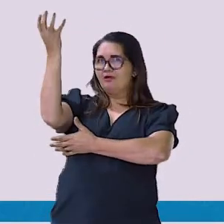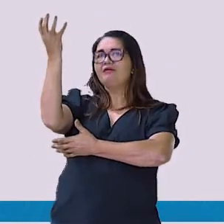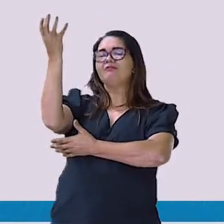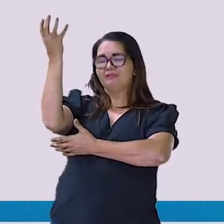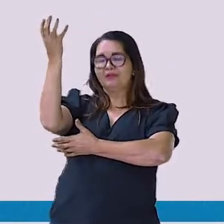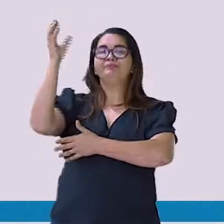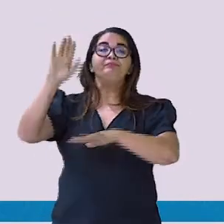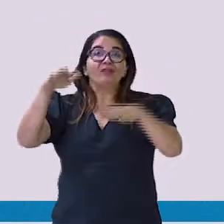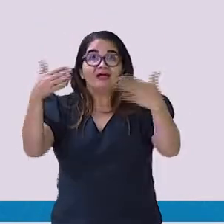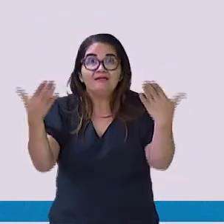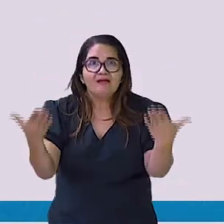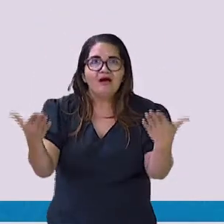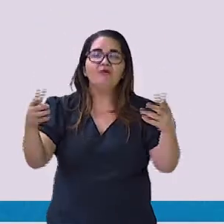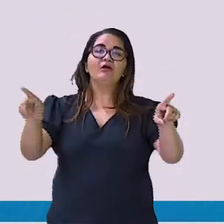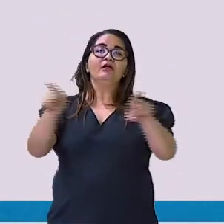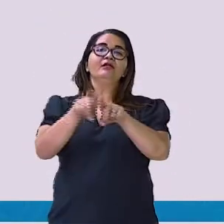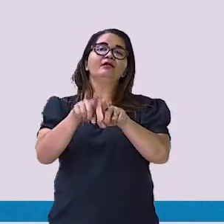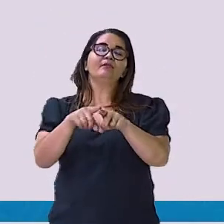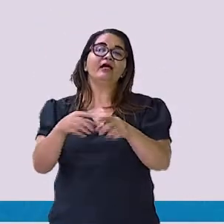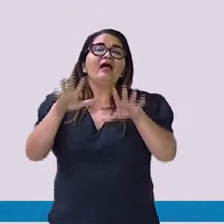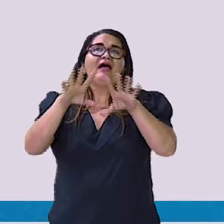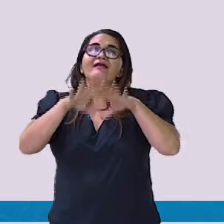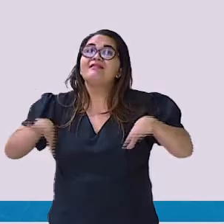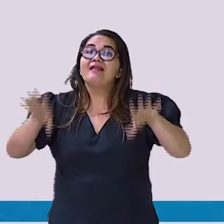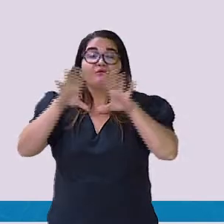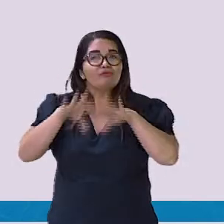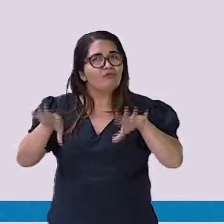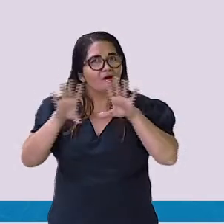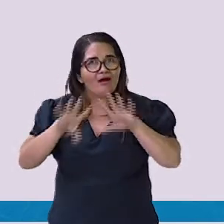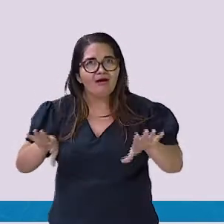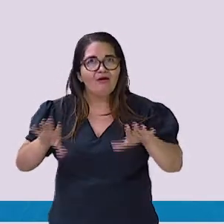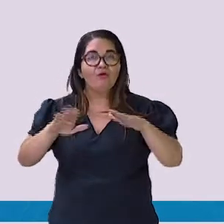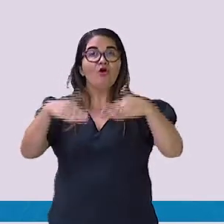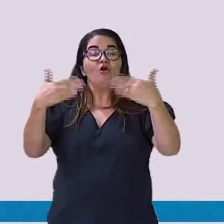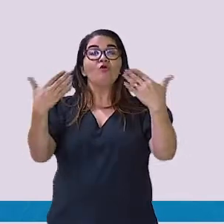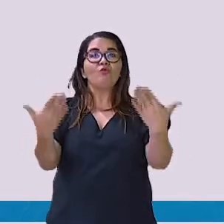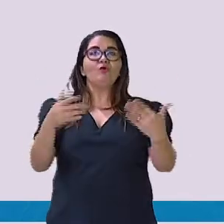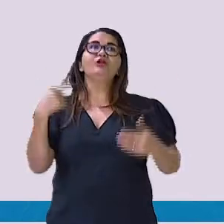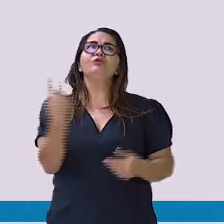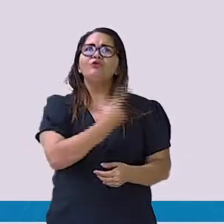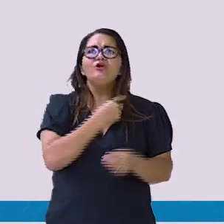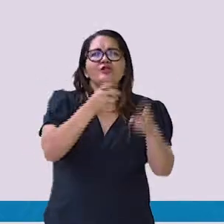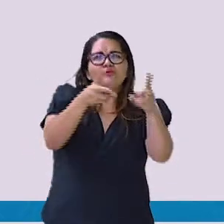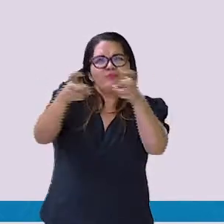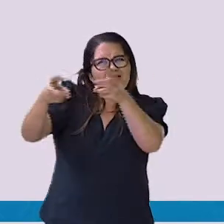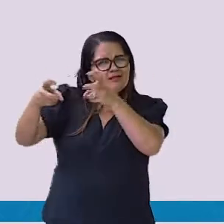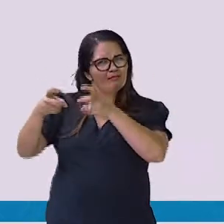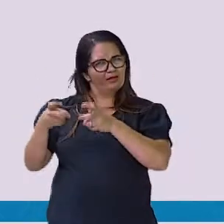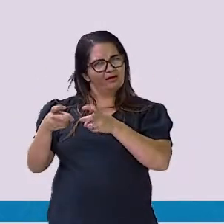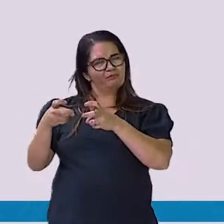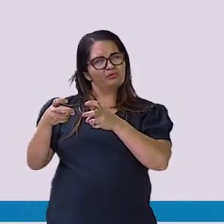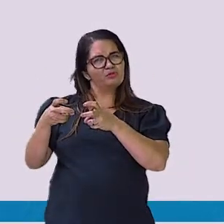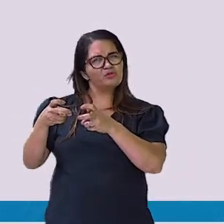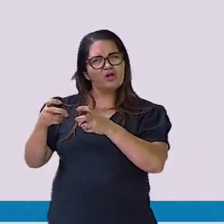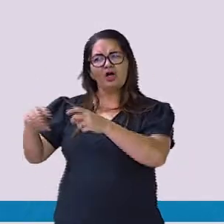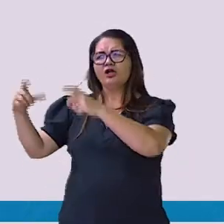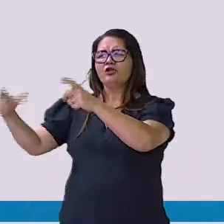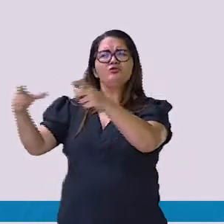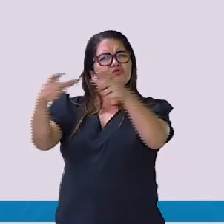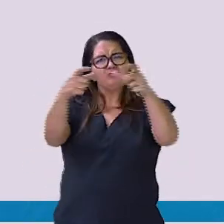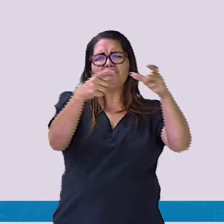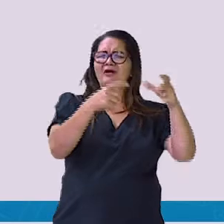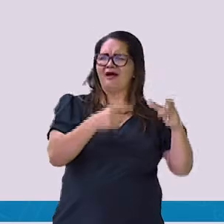isso, naturalmente, vai implicar uma variação climática. Por quê? Porque